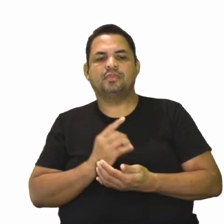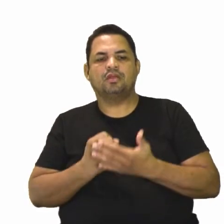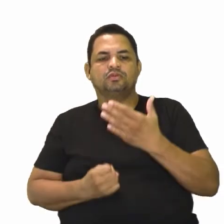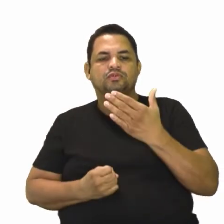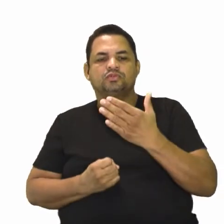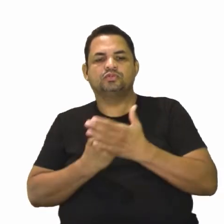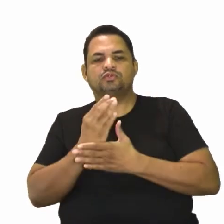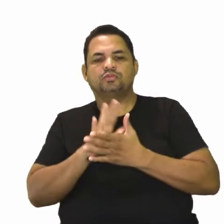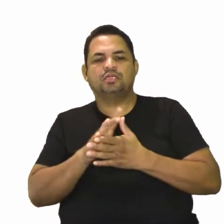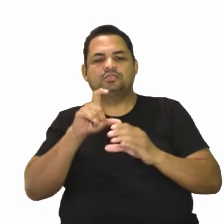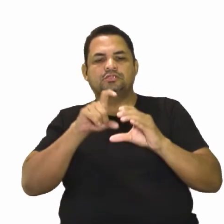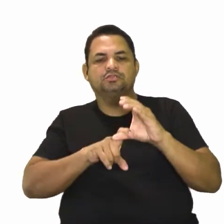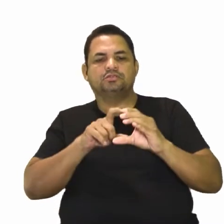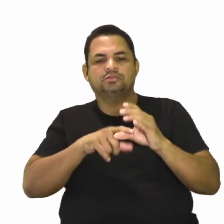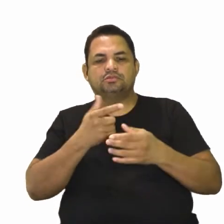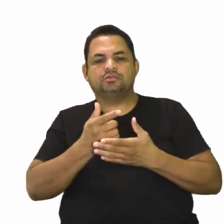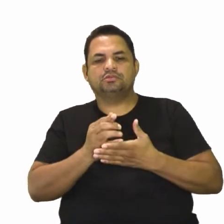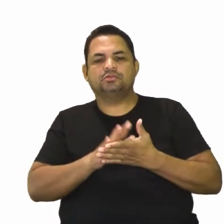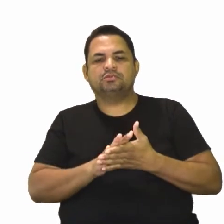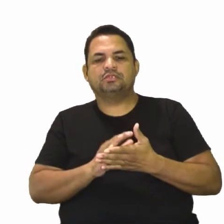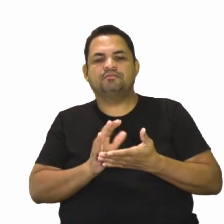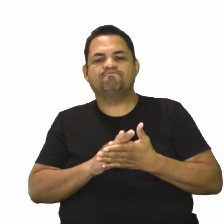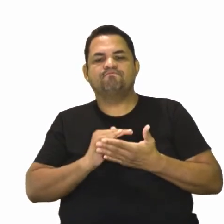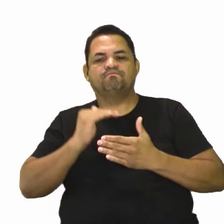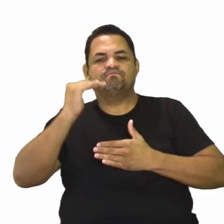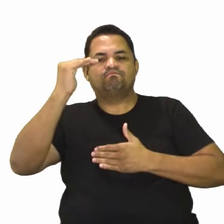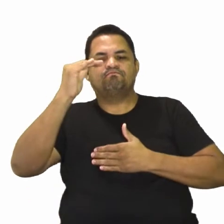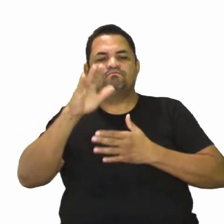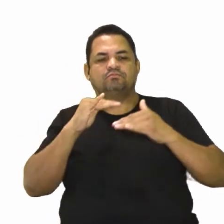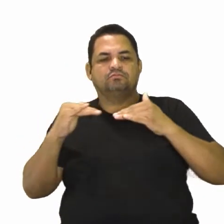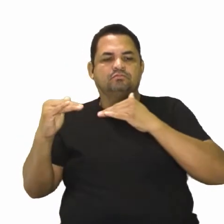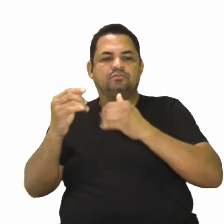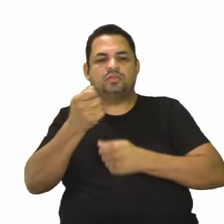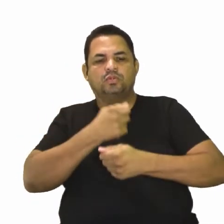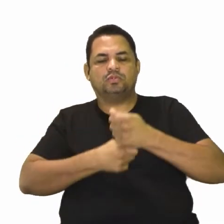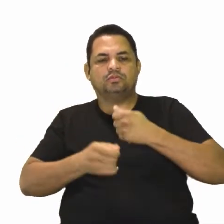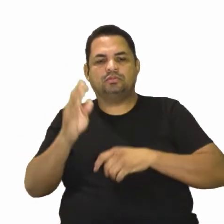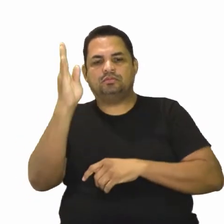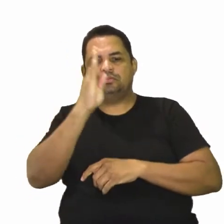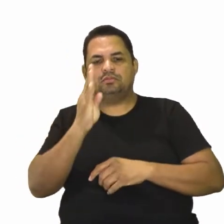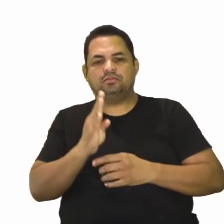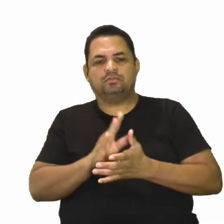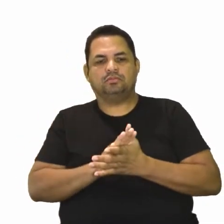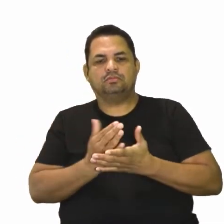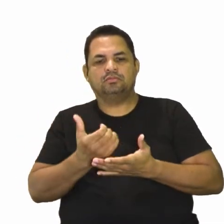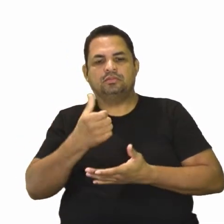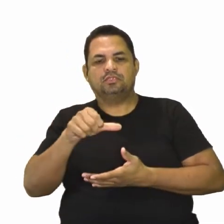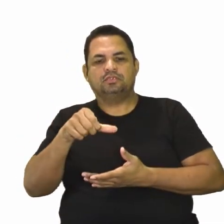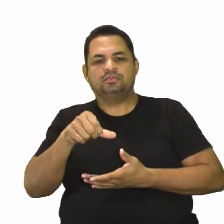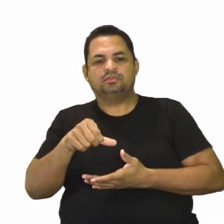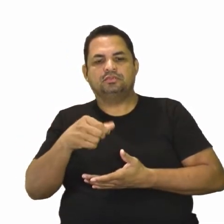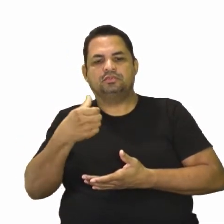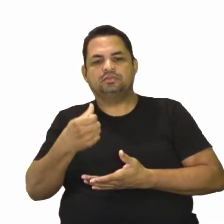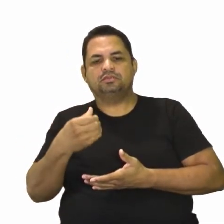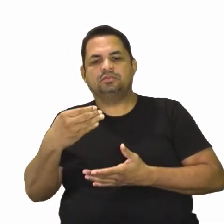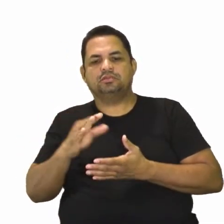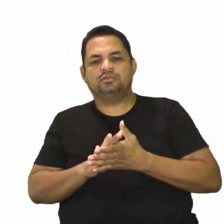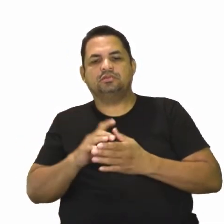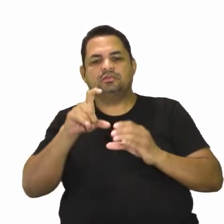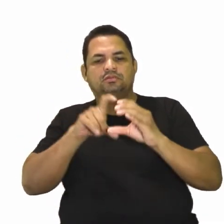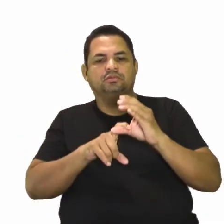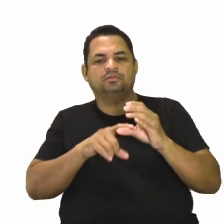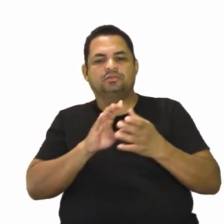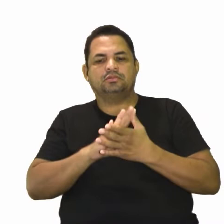Geraram uma dívida externa elevada para os padrões econômicos do Brasil. Em 1964, a dívida